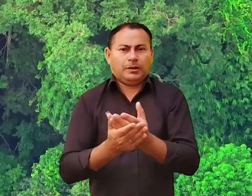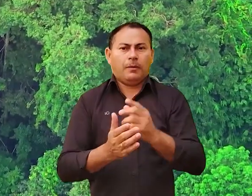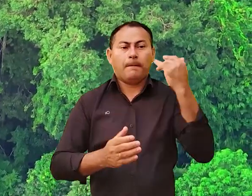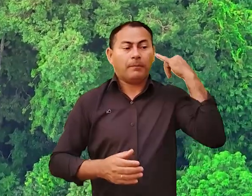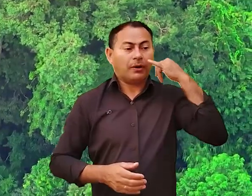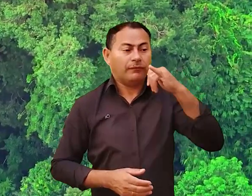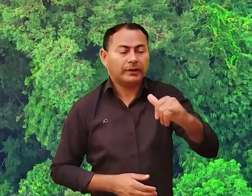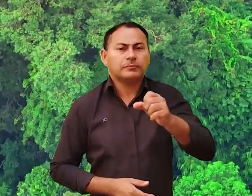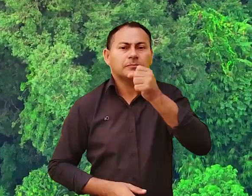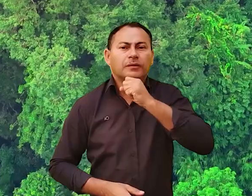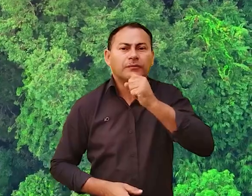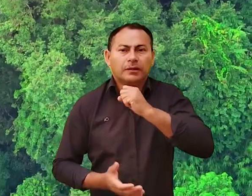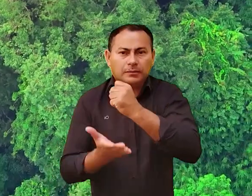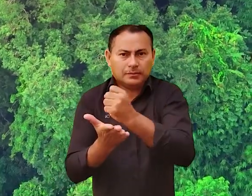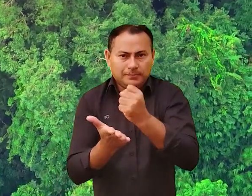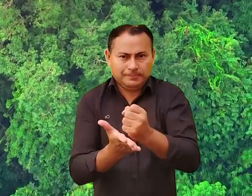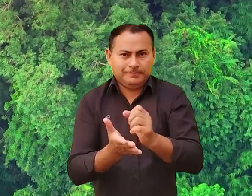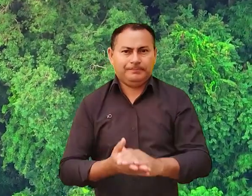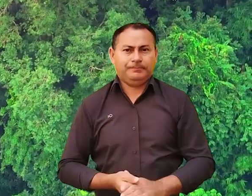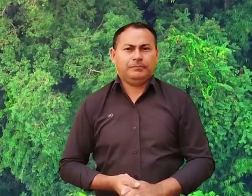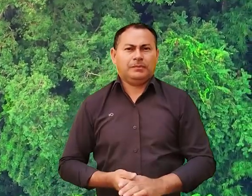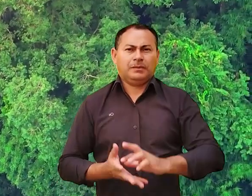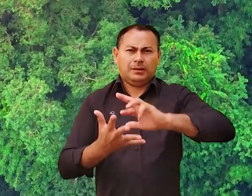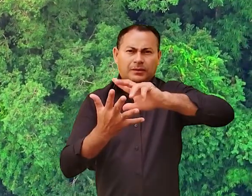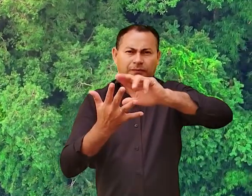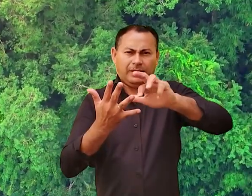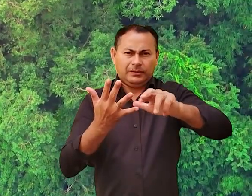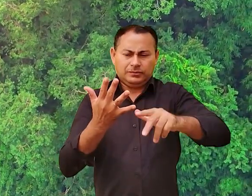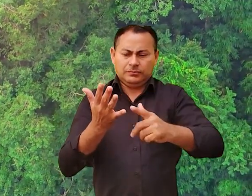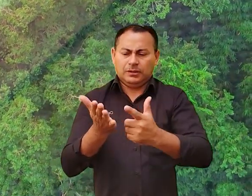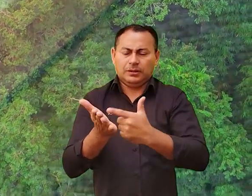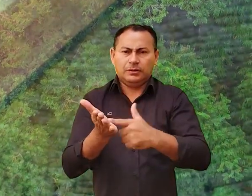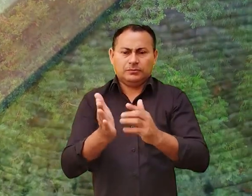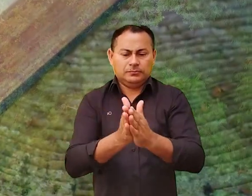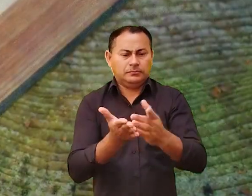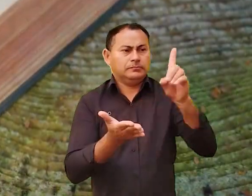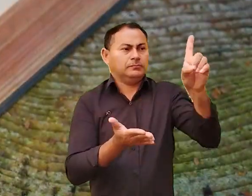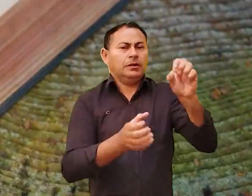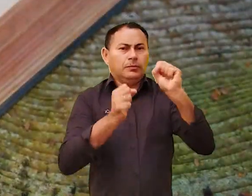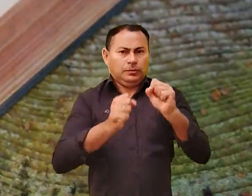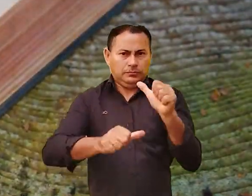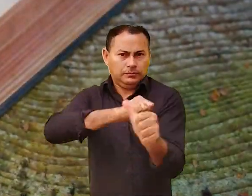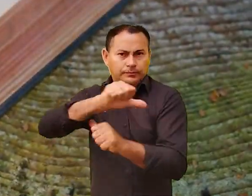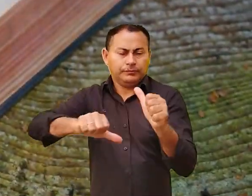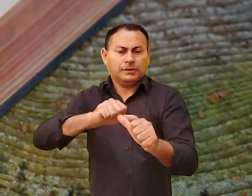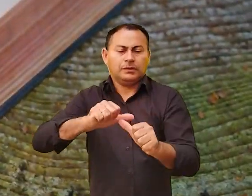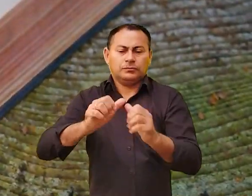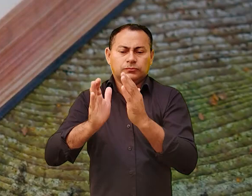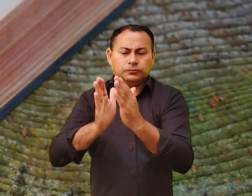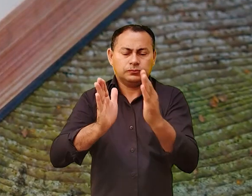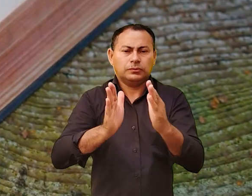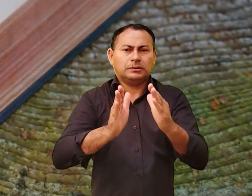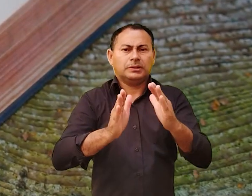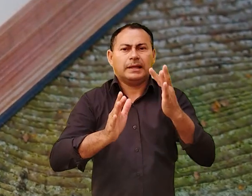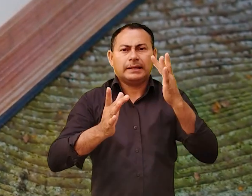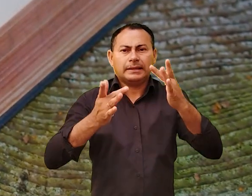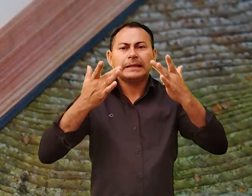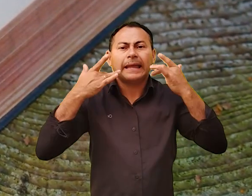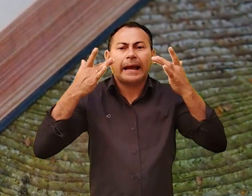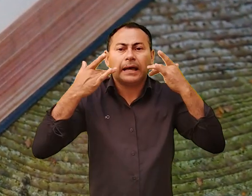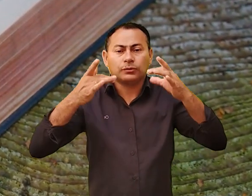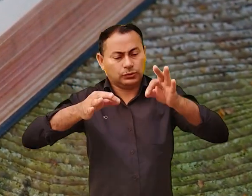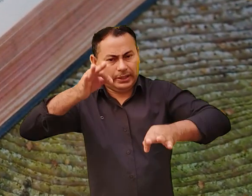os profetas do Velho Testamento. Vários livros da Bíblia poderiam ser transformados num roteiro de peça